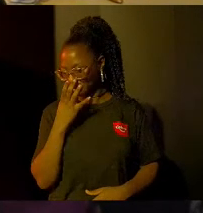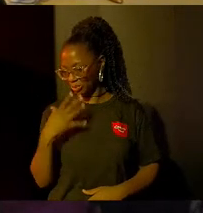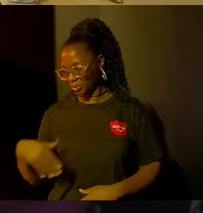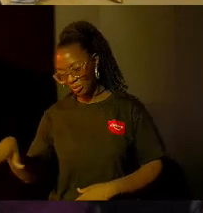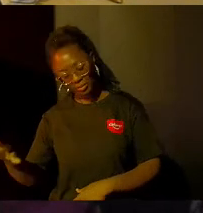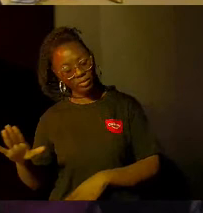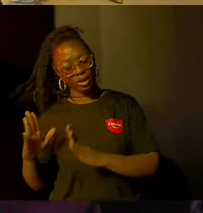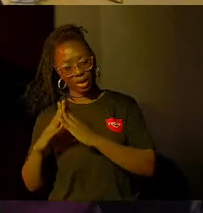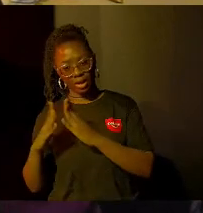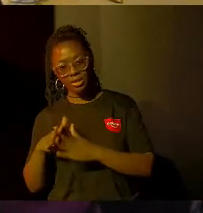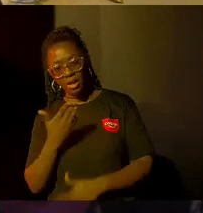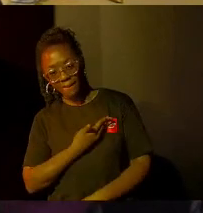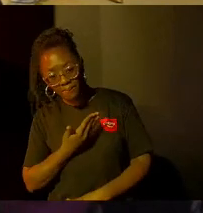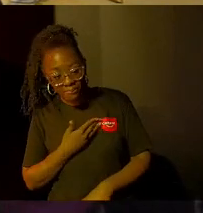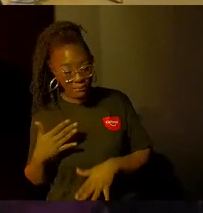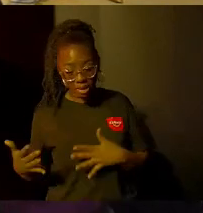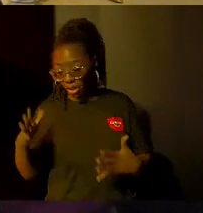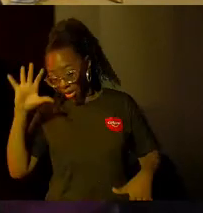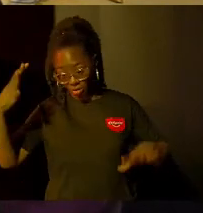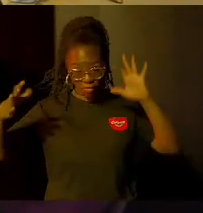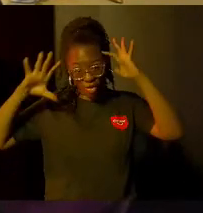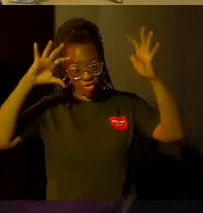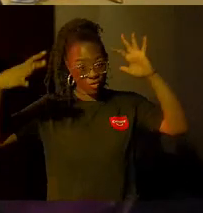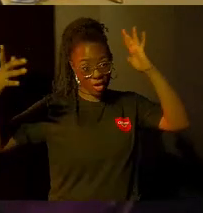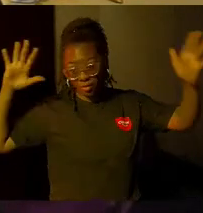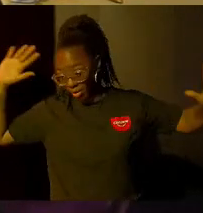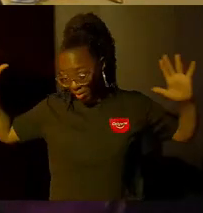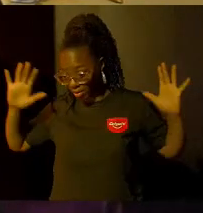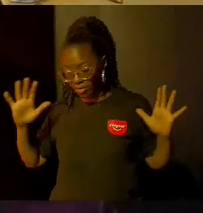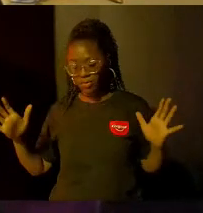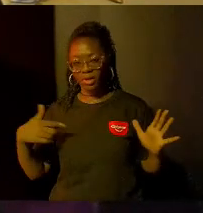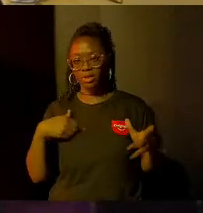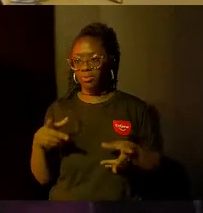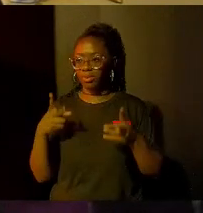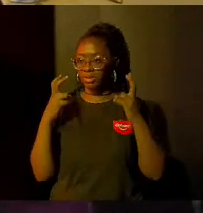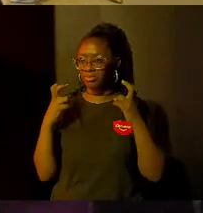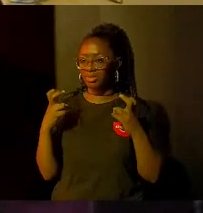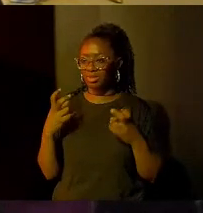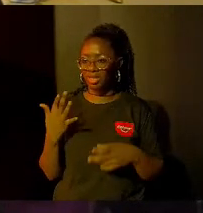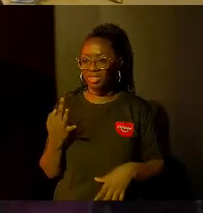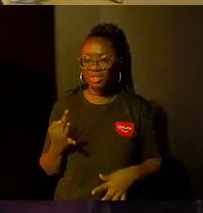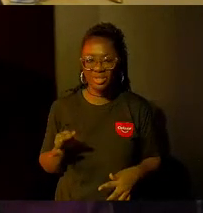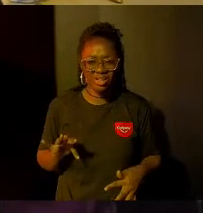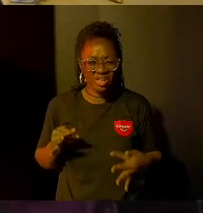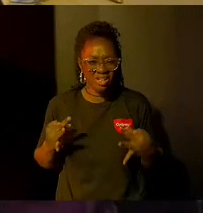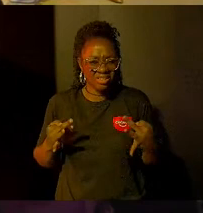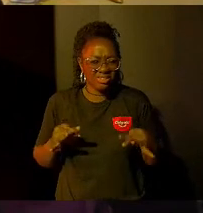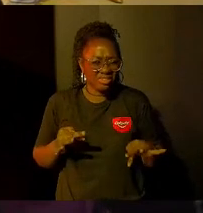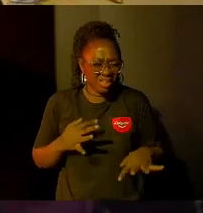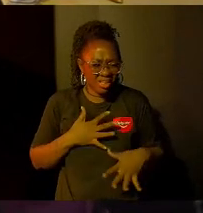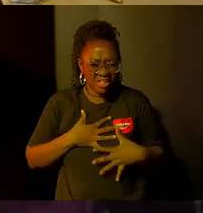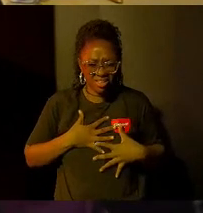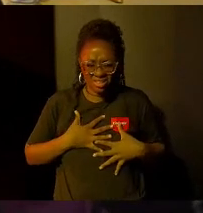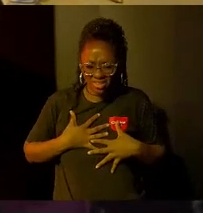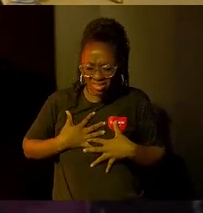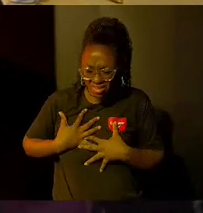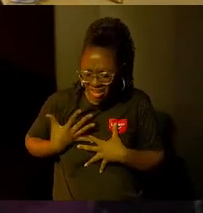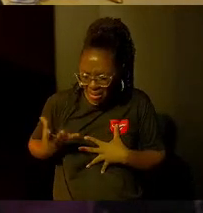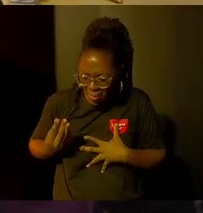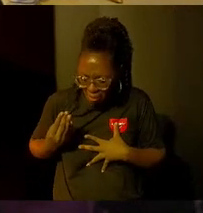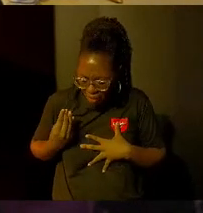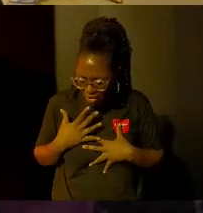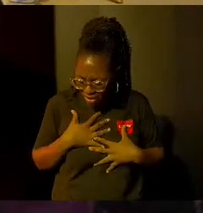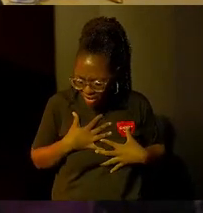uma amiga tava correndo e eu comecei a perceber que tava doendo demais tava começando a doer demais